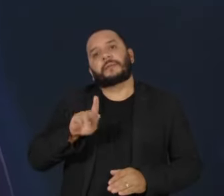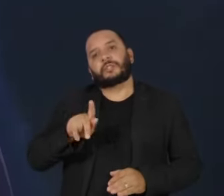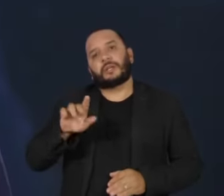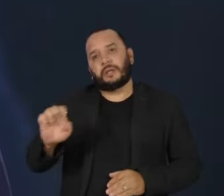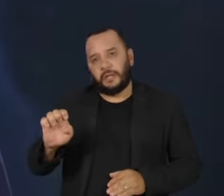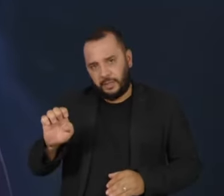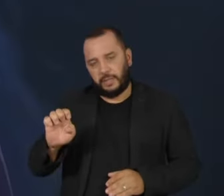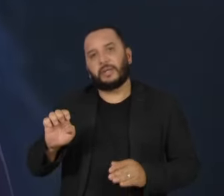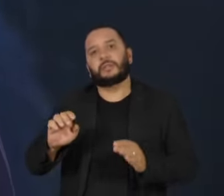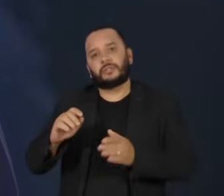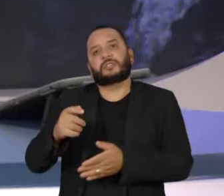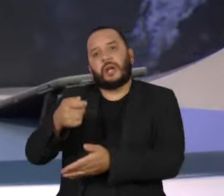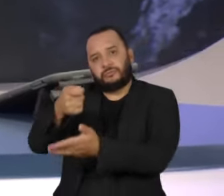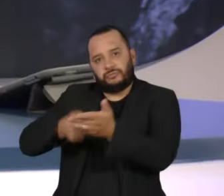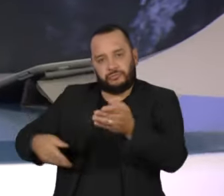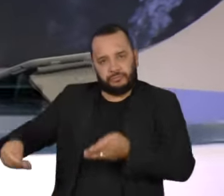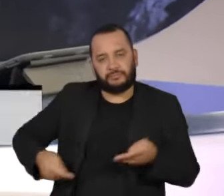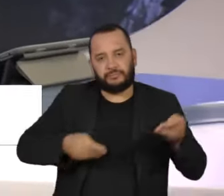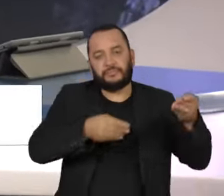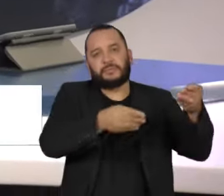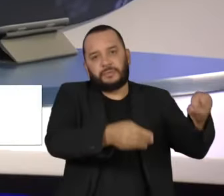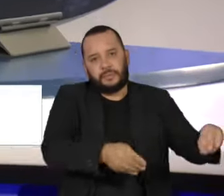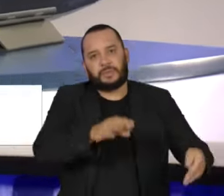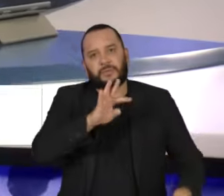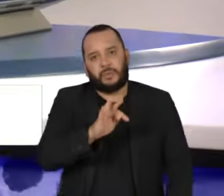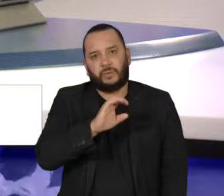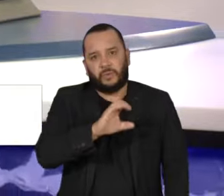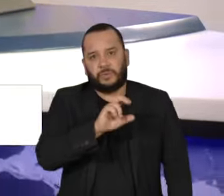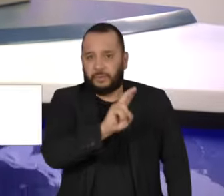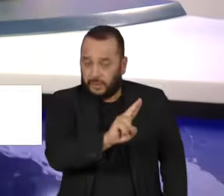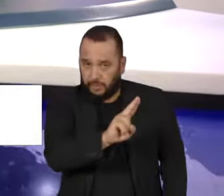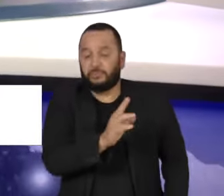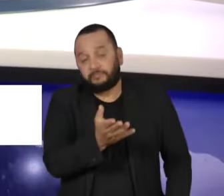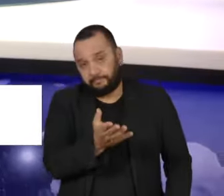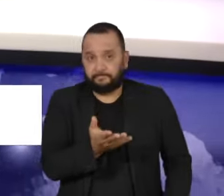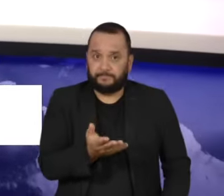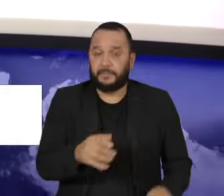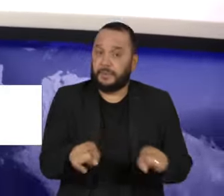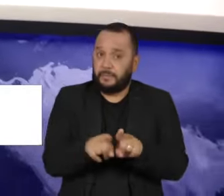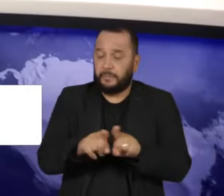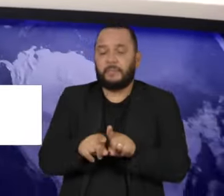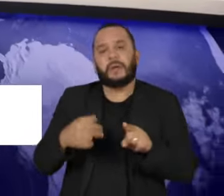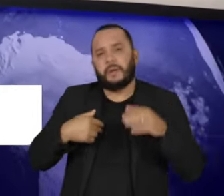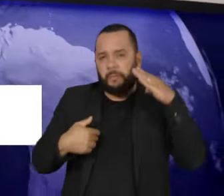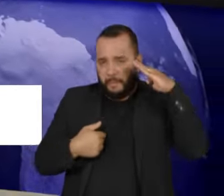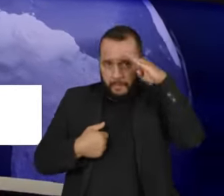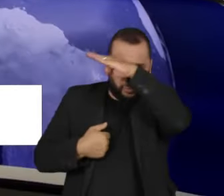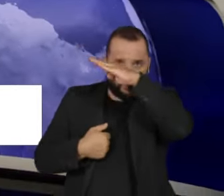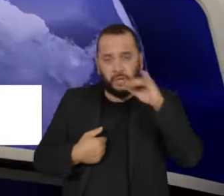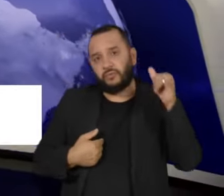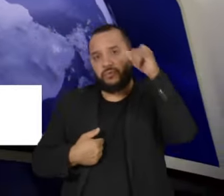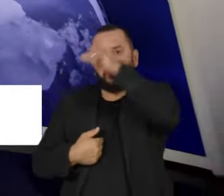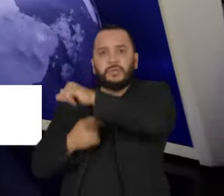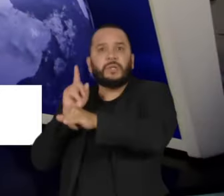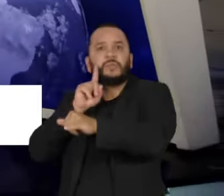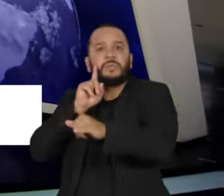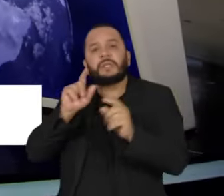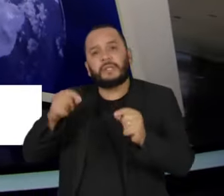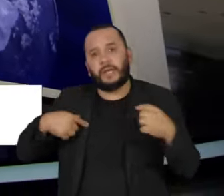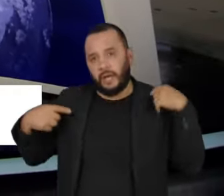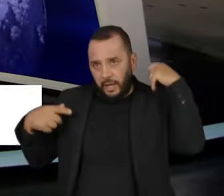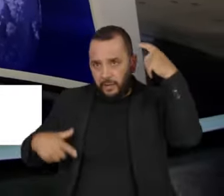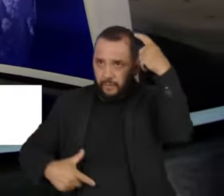Tribunal de Contas da União. E ainda com a possível viagem de Jair Bolsonaro aos Estados Unidos, quem irá passar a faixa presidencial para